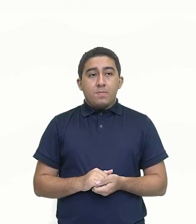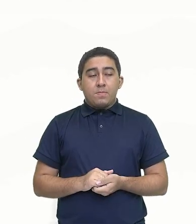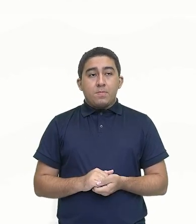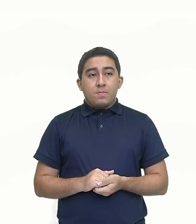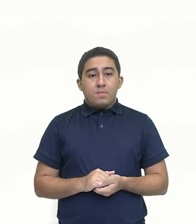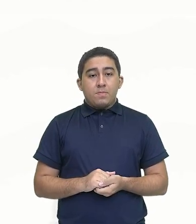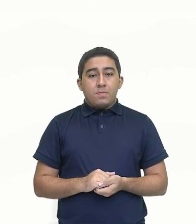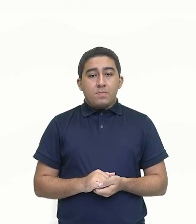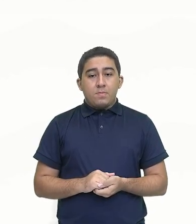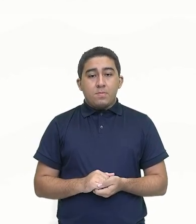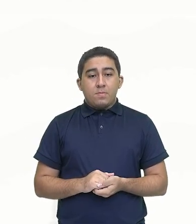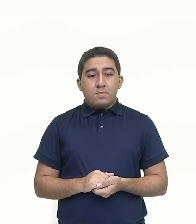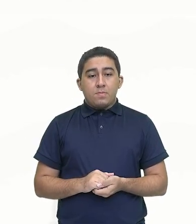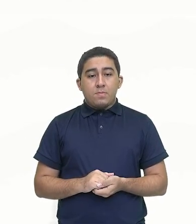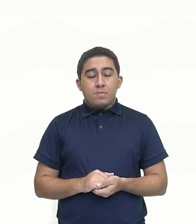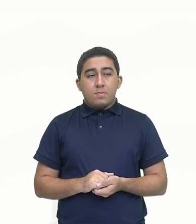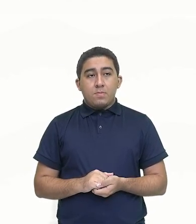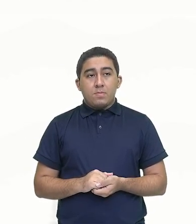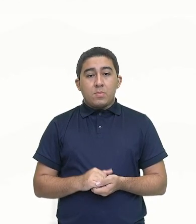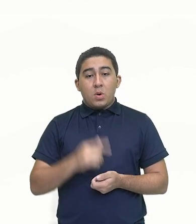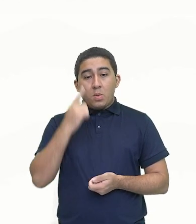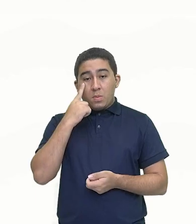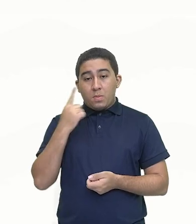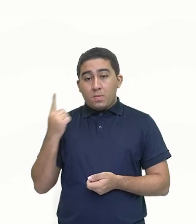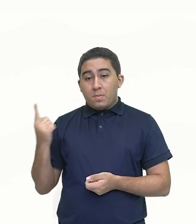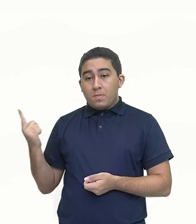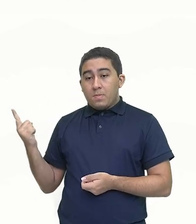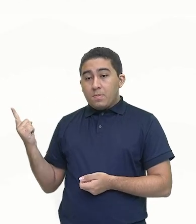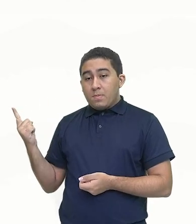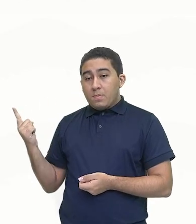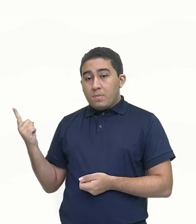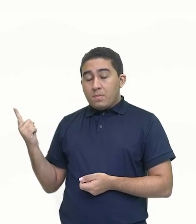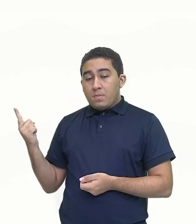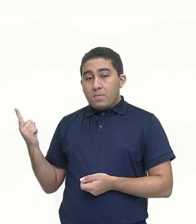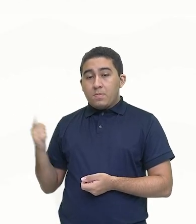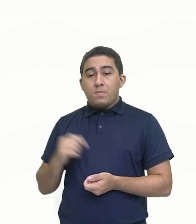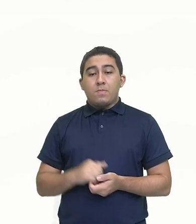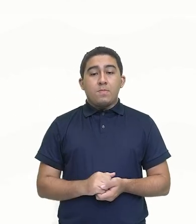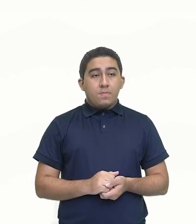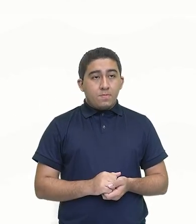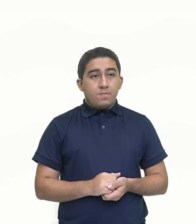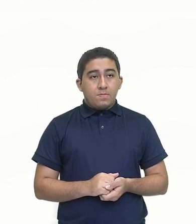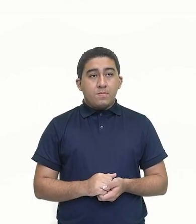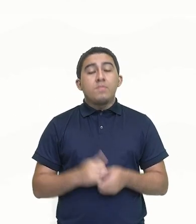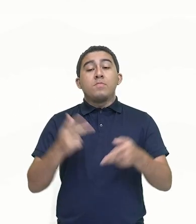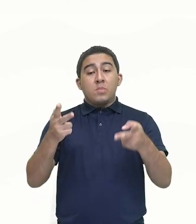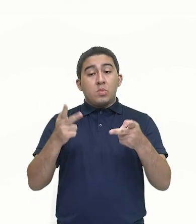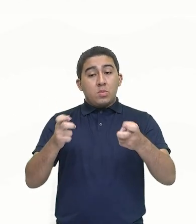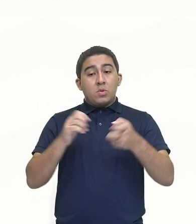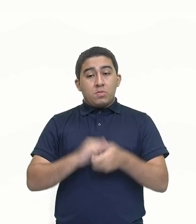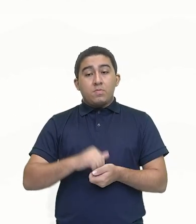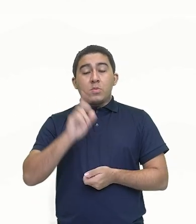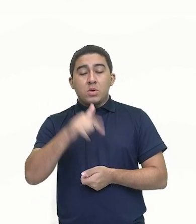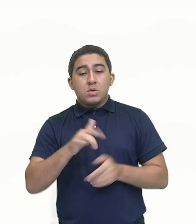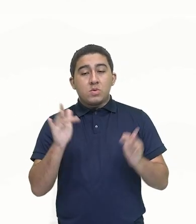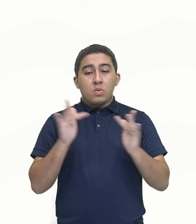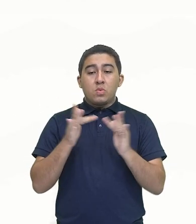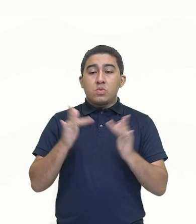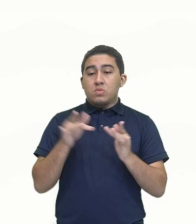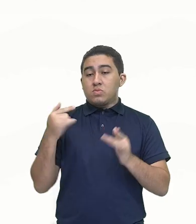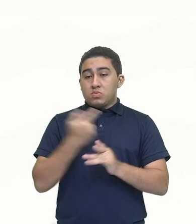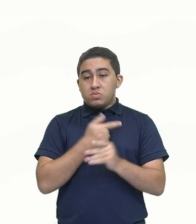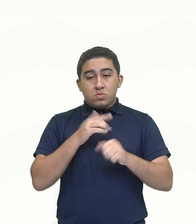É a frase-chave aqui, ó, quando um organismo se alimenta de outro. É essa interação que nós